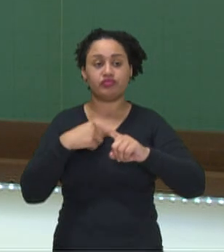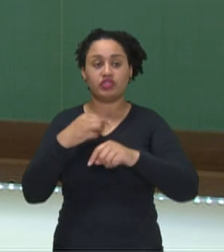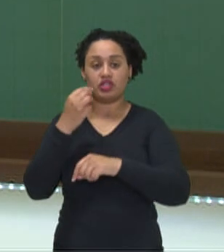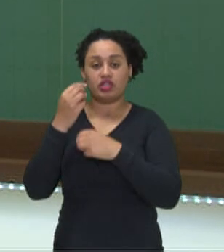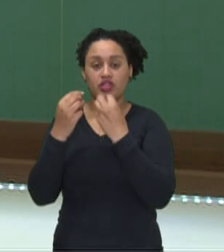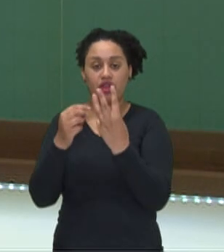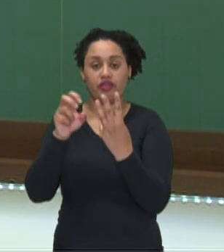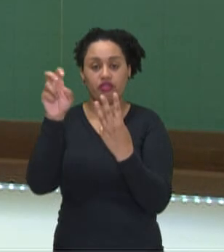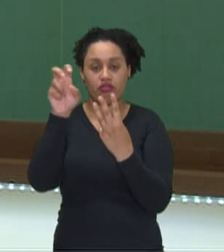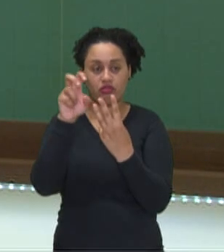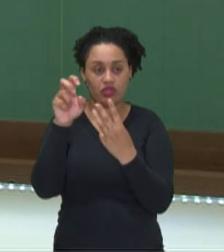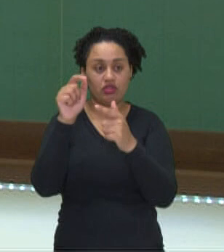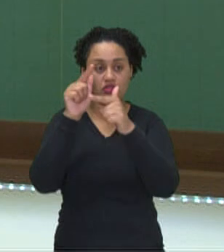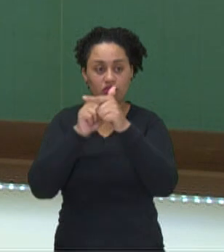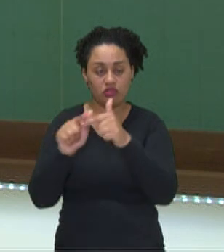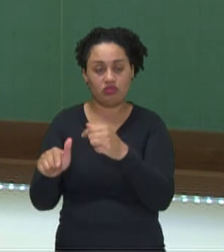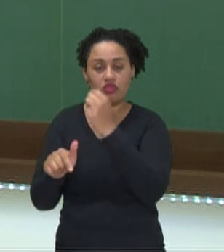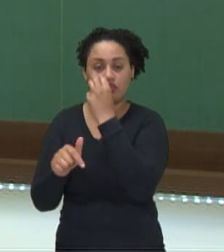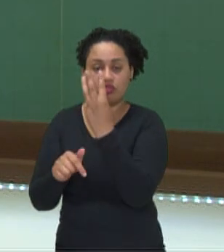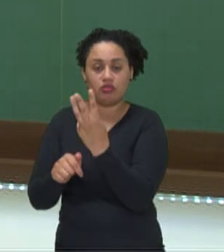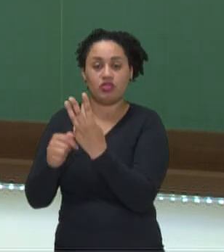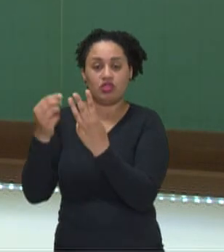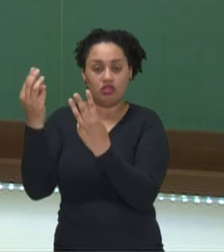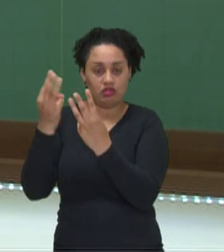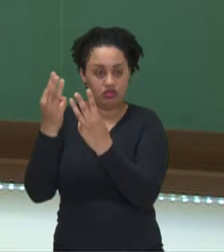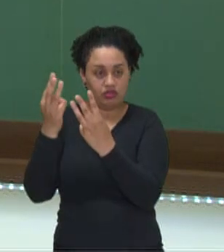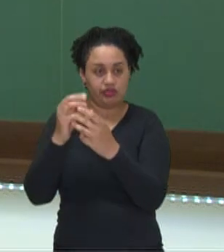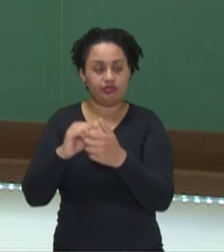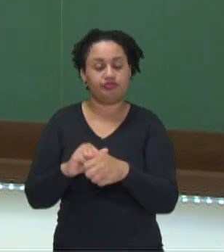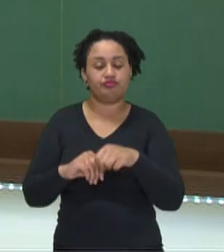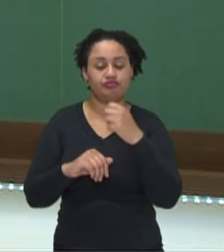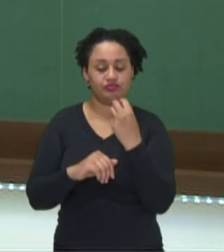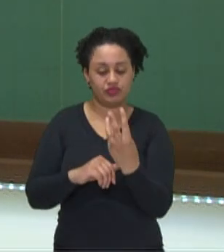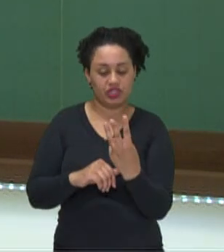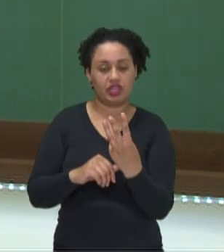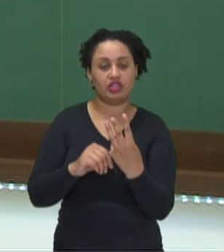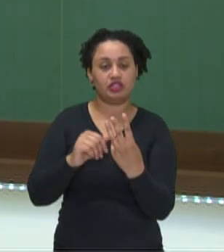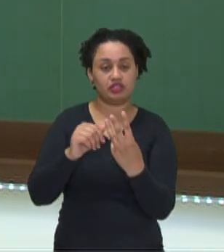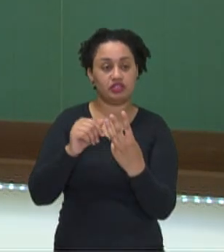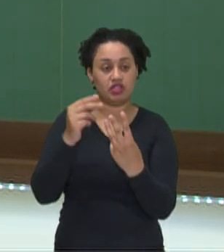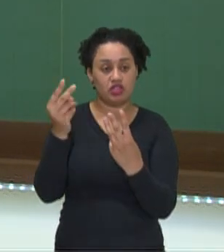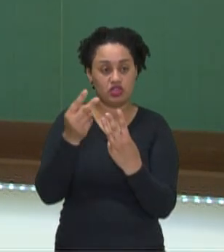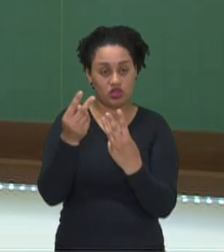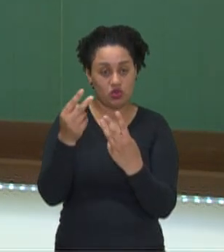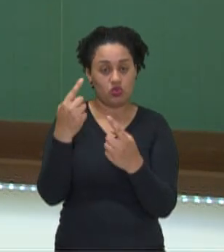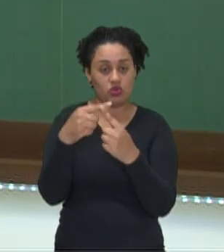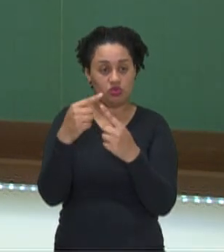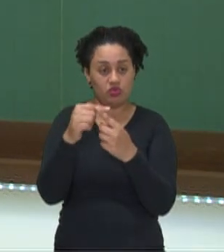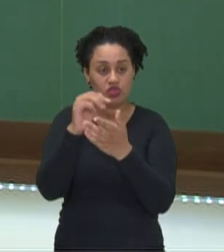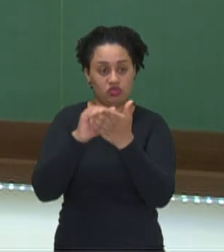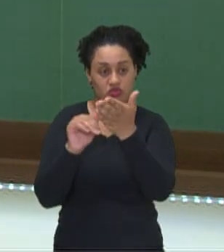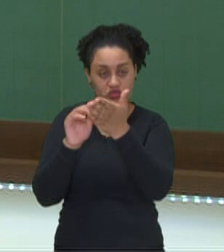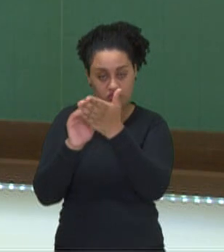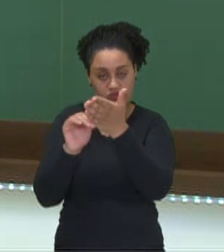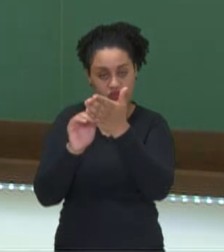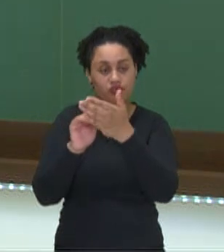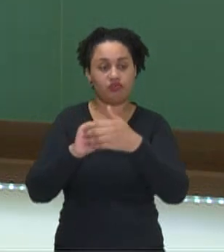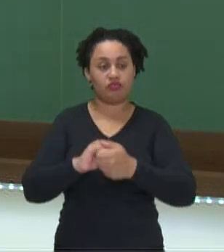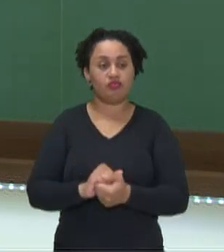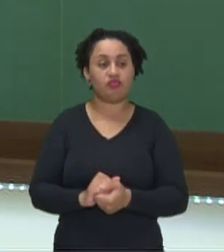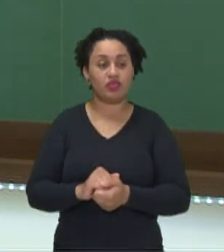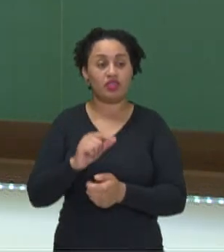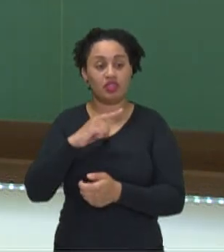elevado à quinta dividido por 3 elevado à terceira, 3 elevado à segunda potência. Aqui nós temos